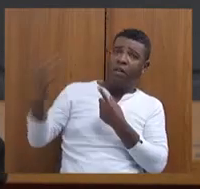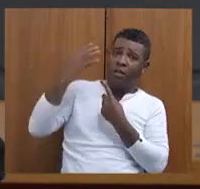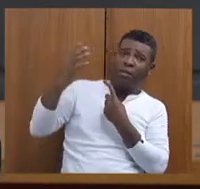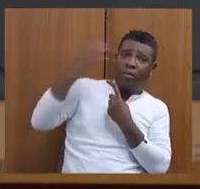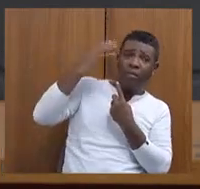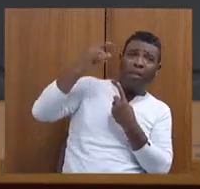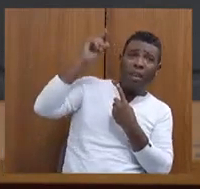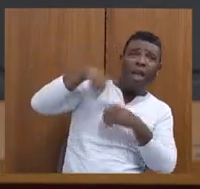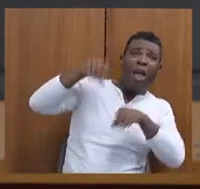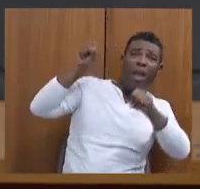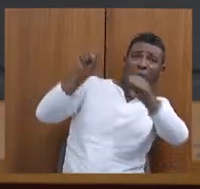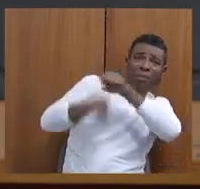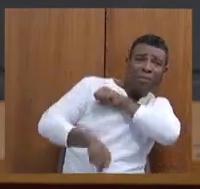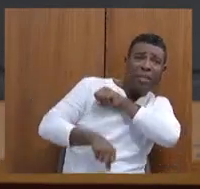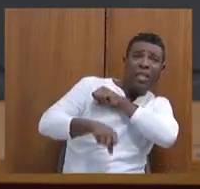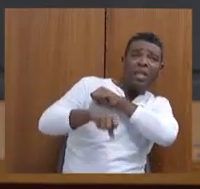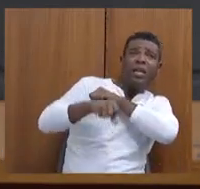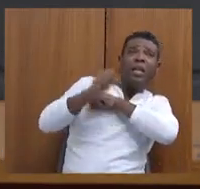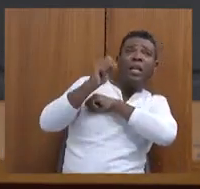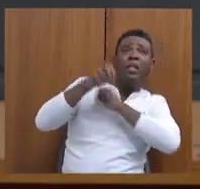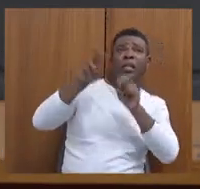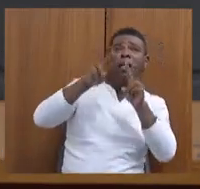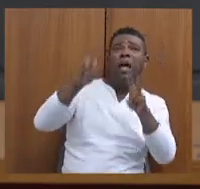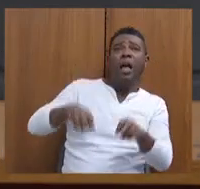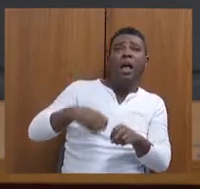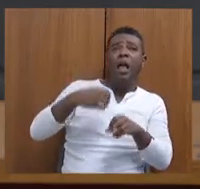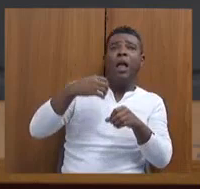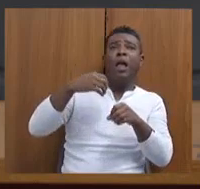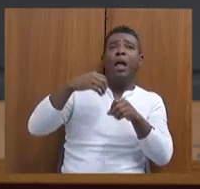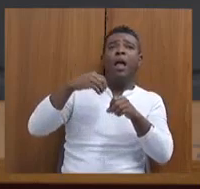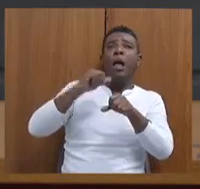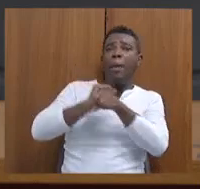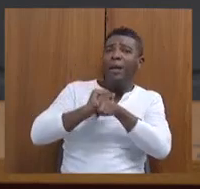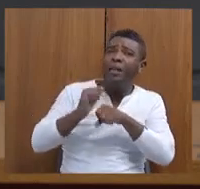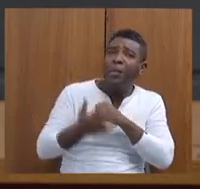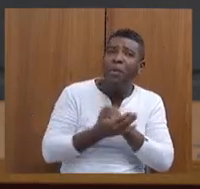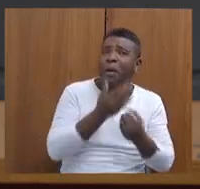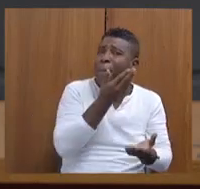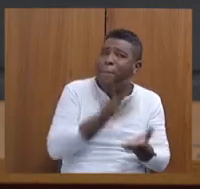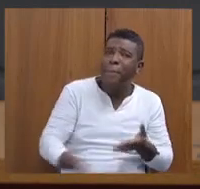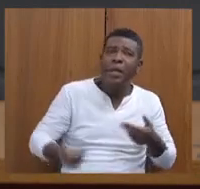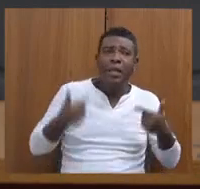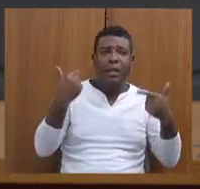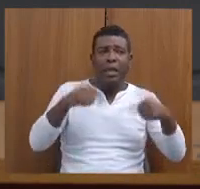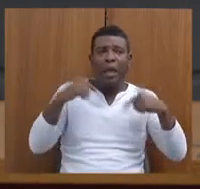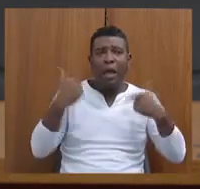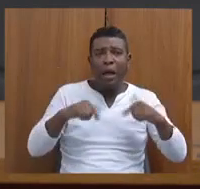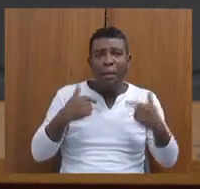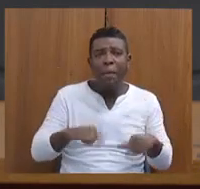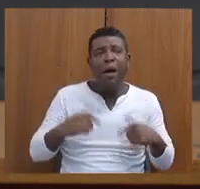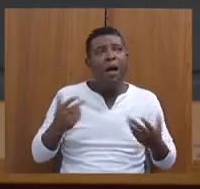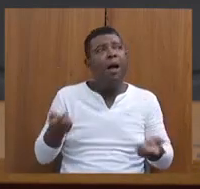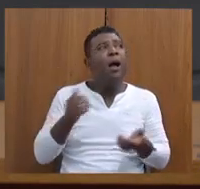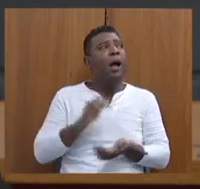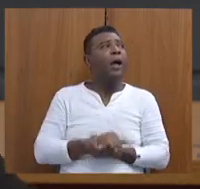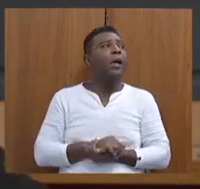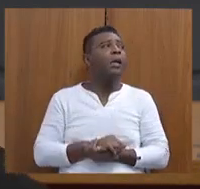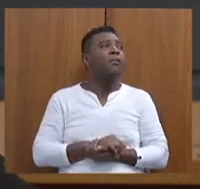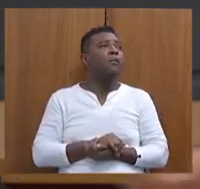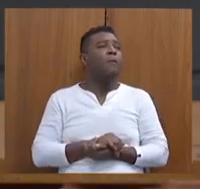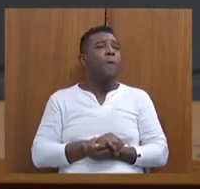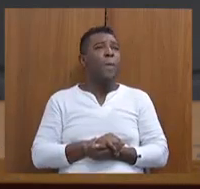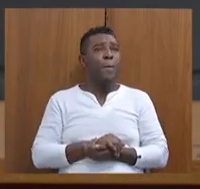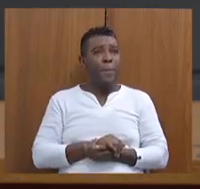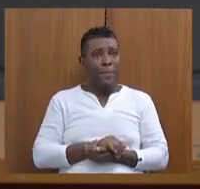agressivos com a questão da pandemia na perda de empregos né eu digo que nós teríamos